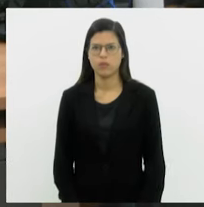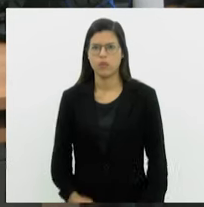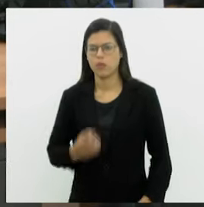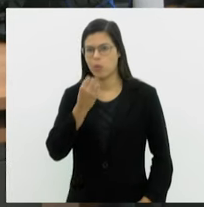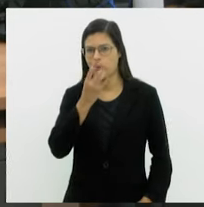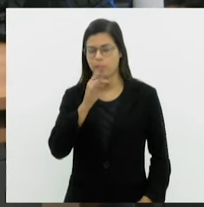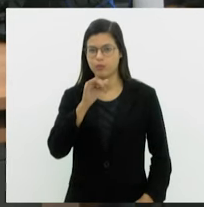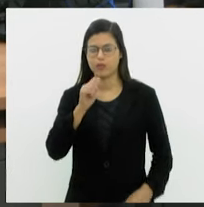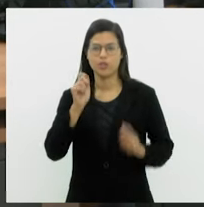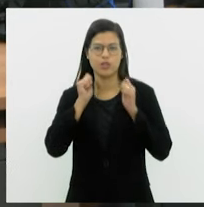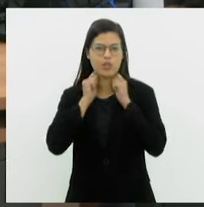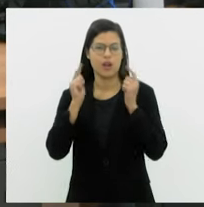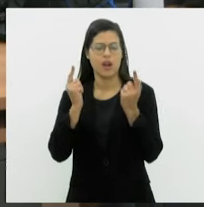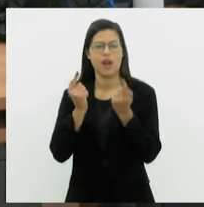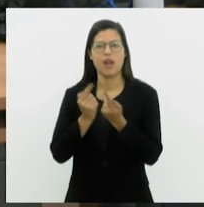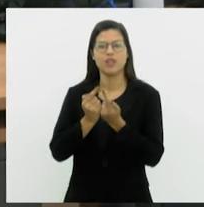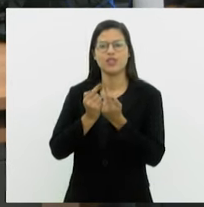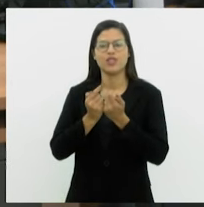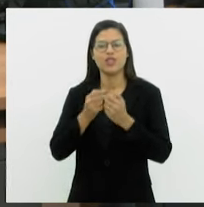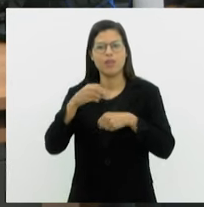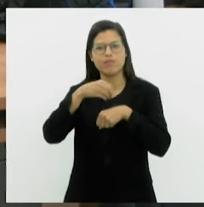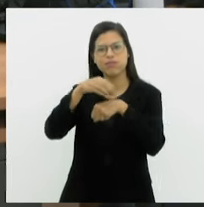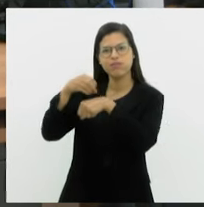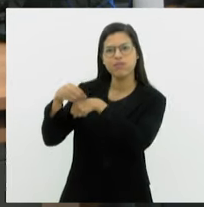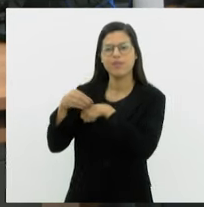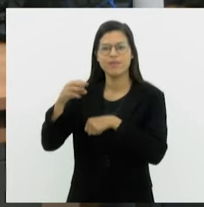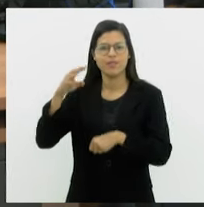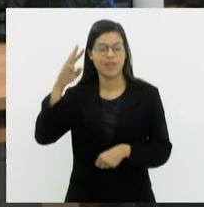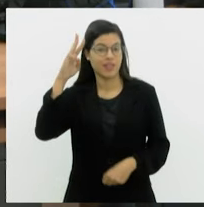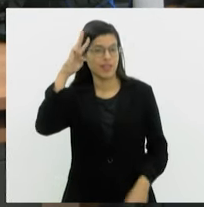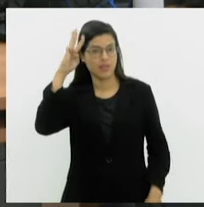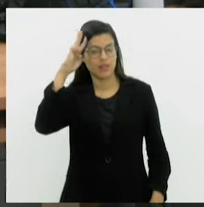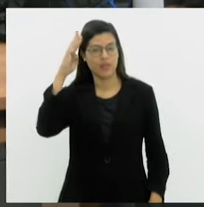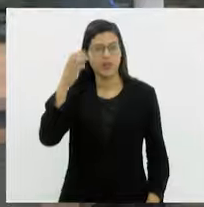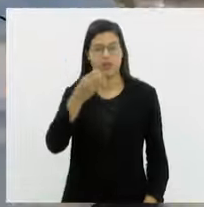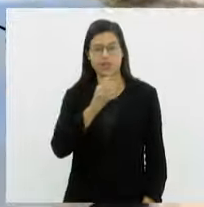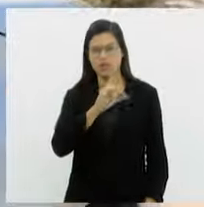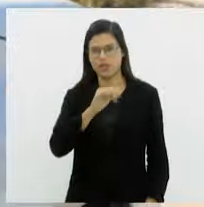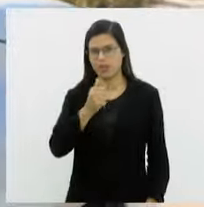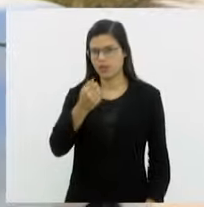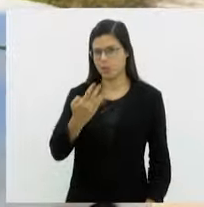O Bom Dia Alerj traz os seguintes destaques nesta terça-feira, 14 de maio.